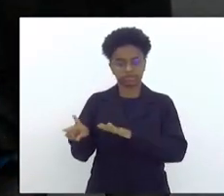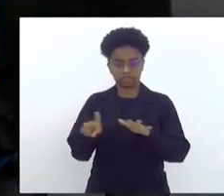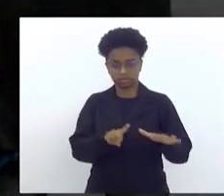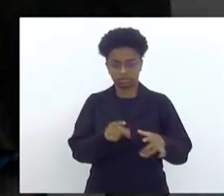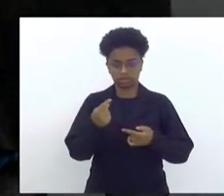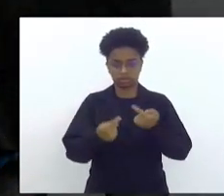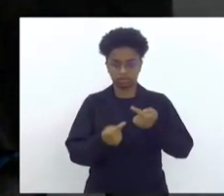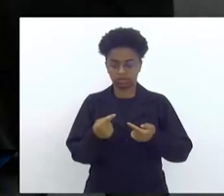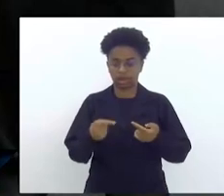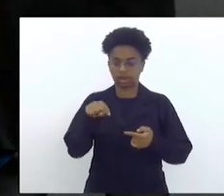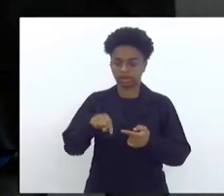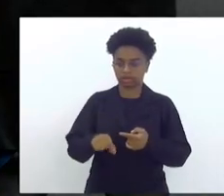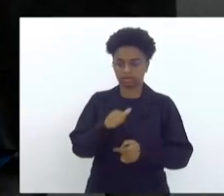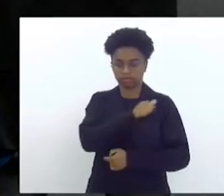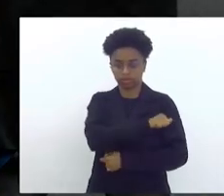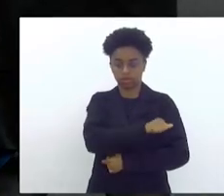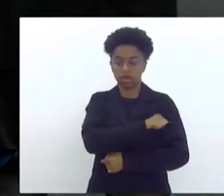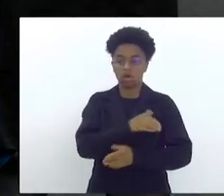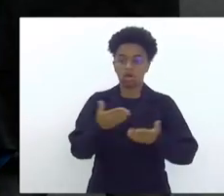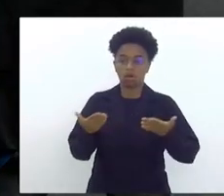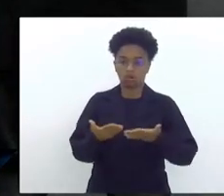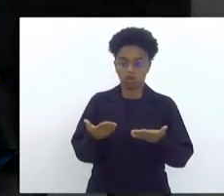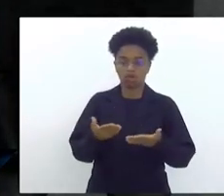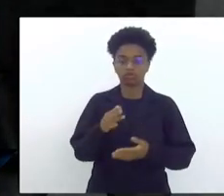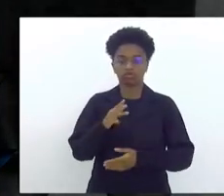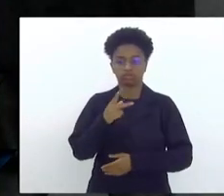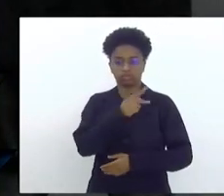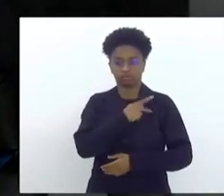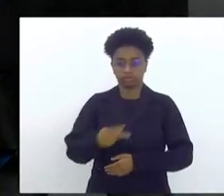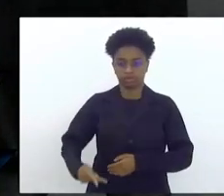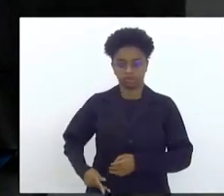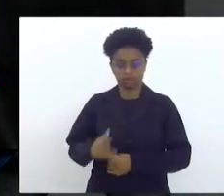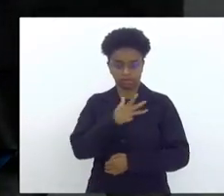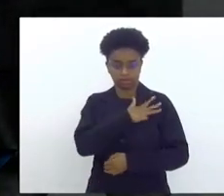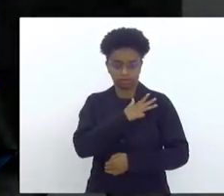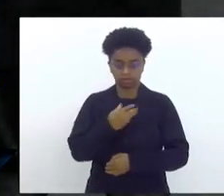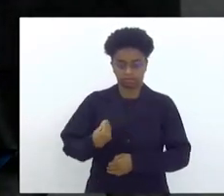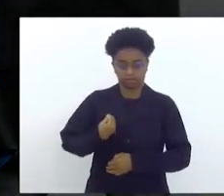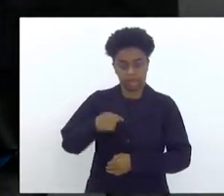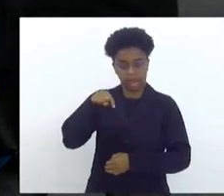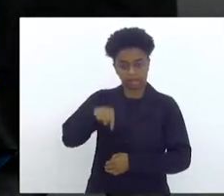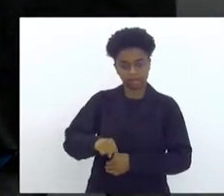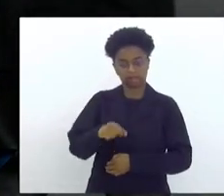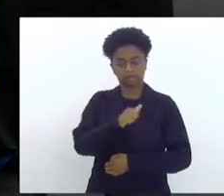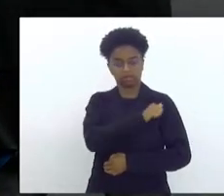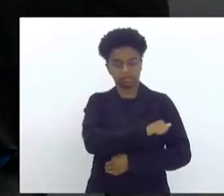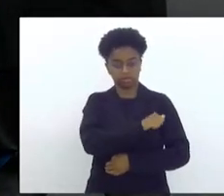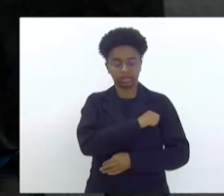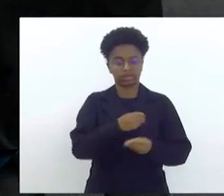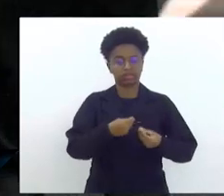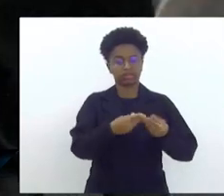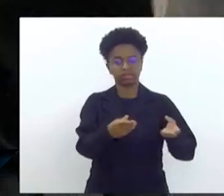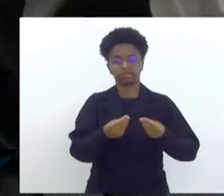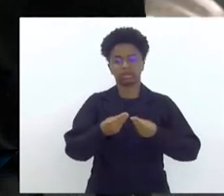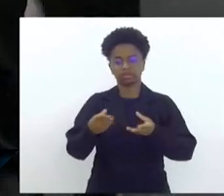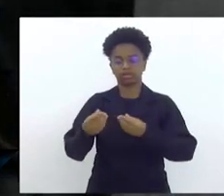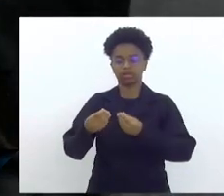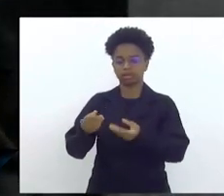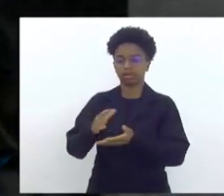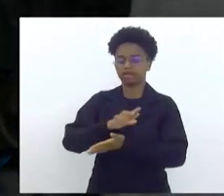Estado hoje por exemplo Presidente Luiz Inácio Lula da Silva está no Rio de Janeiro fazendo várias entregas